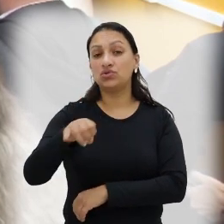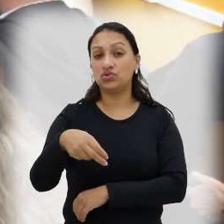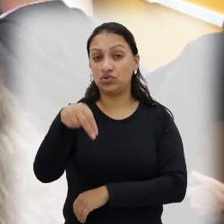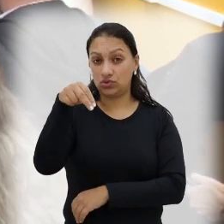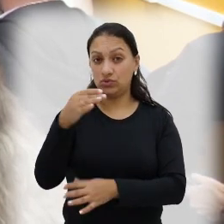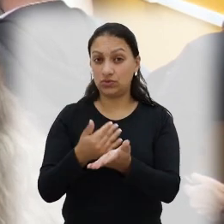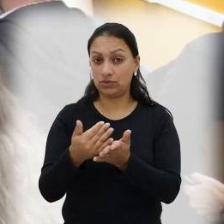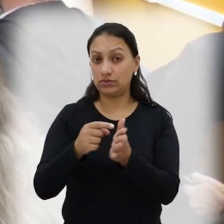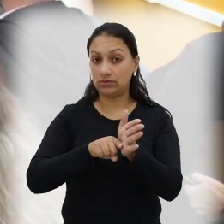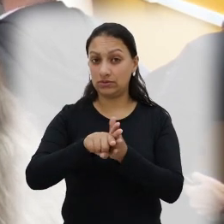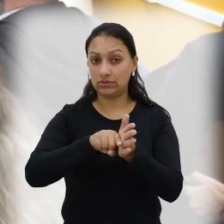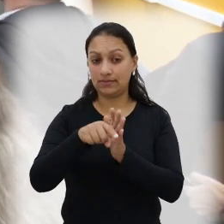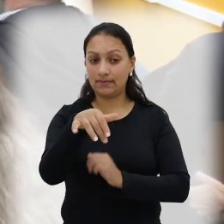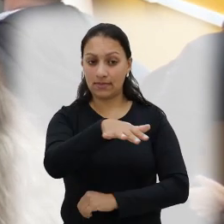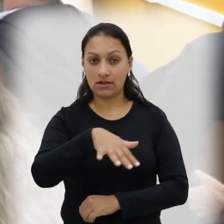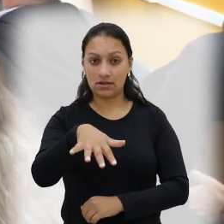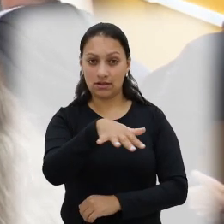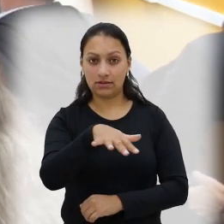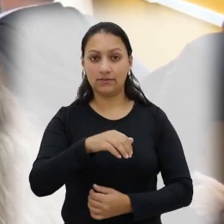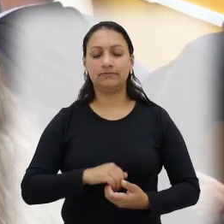mercado.